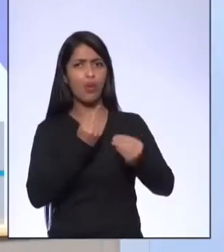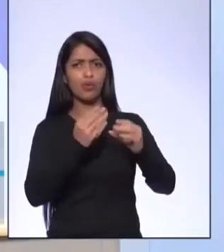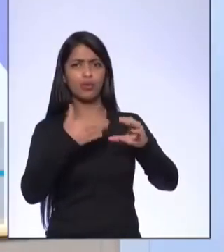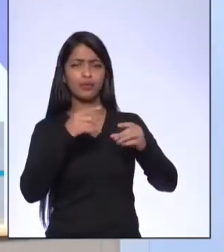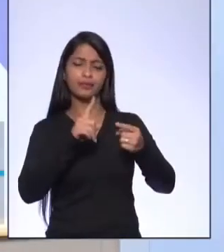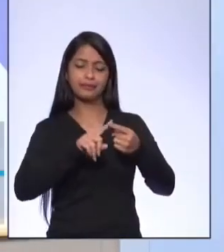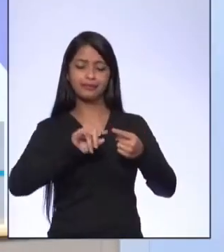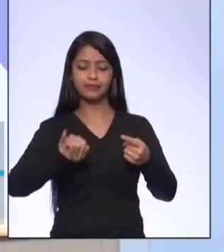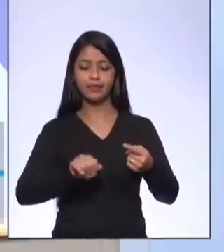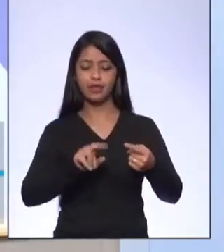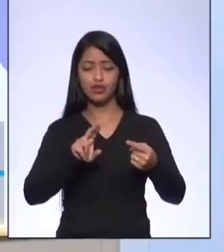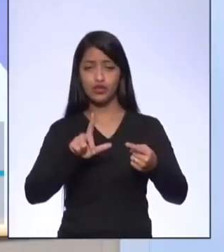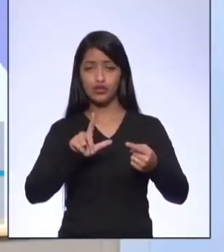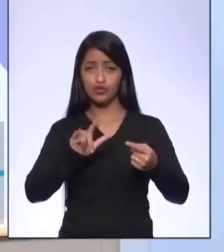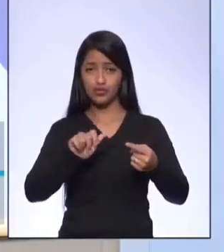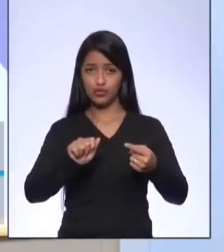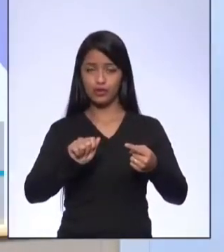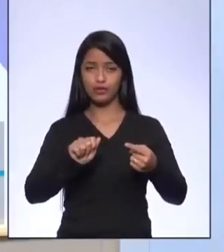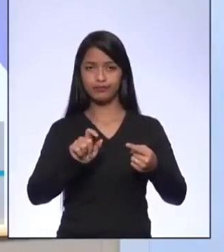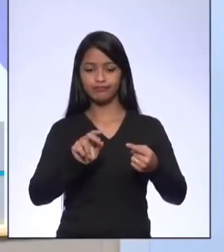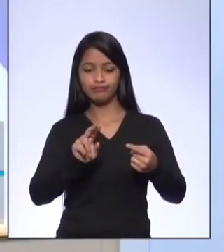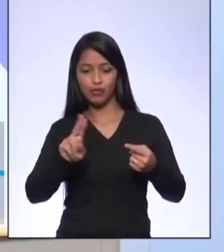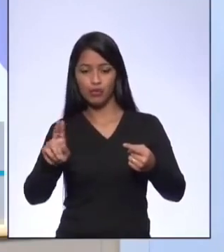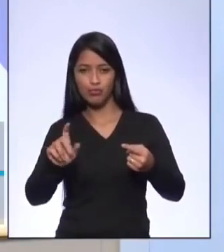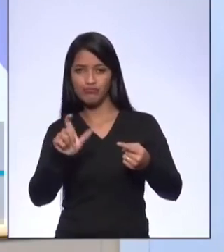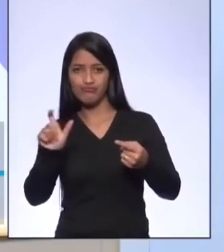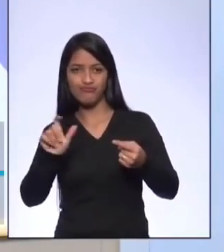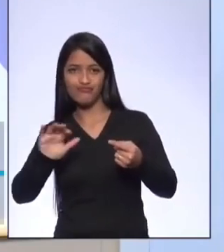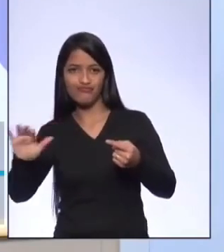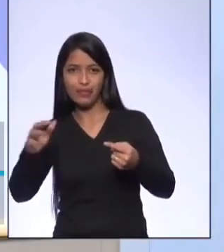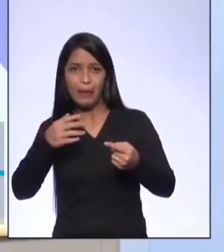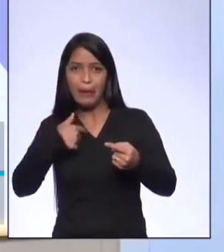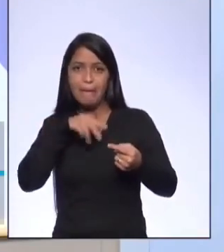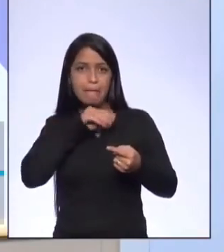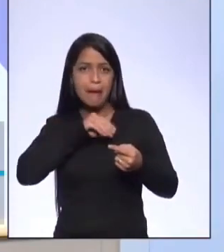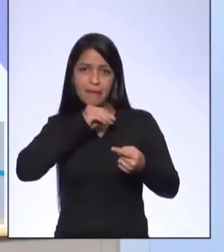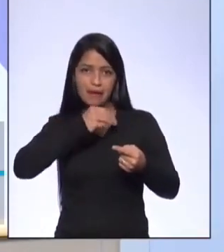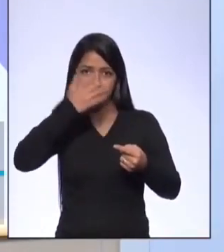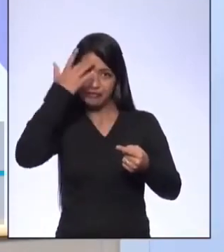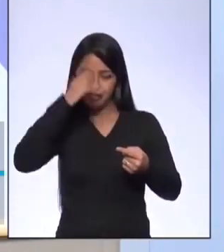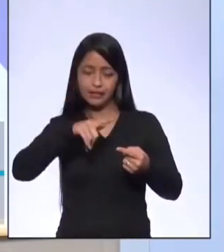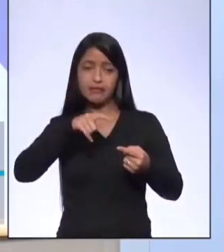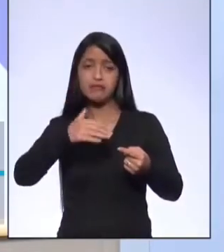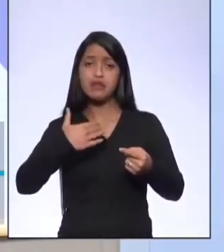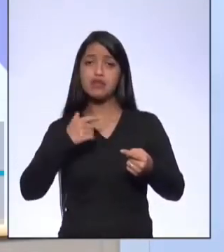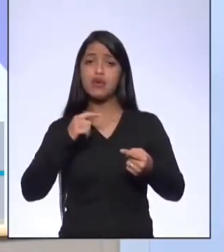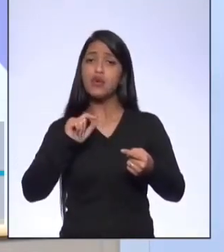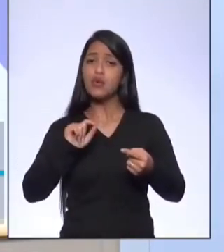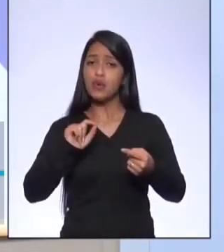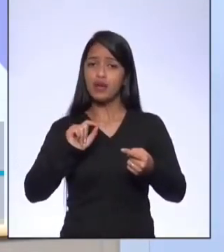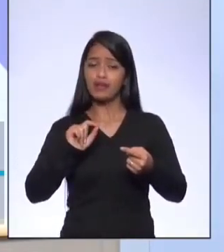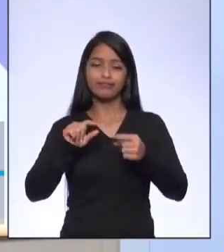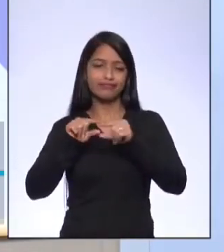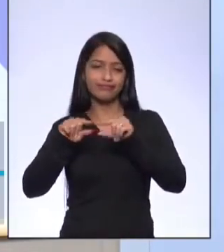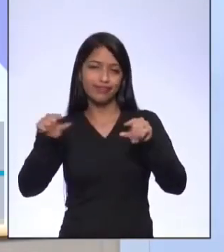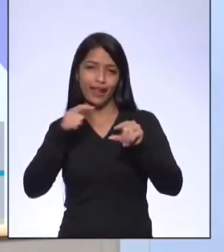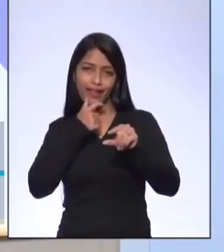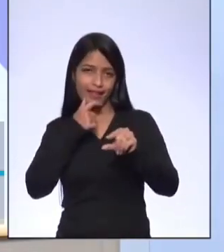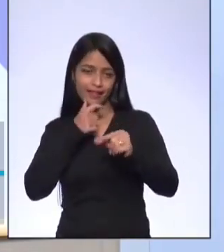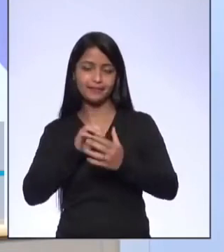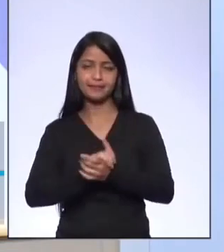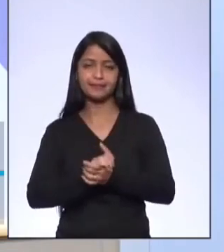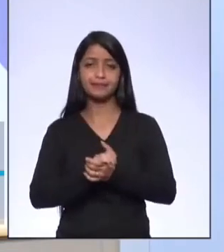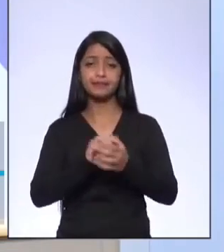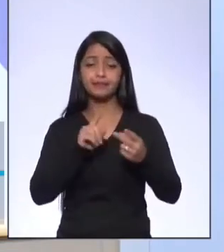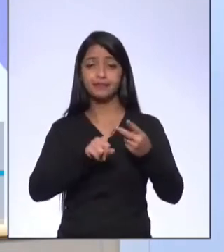respondeu. Júlia, eu não sei falar o sobrenome dela, deve ser Pentea. Gold is a very valuable metal. Ok. Ilhabela is